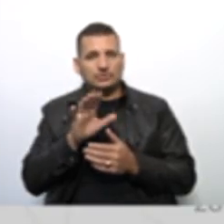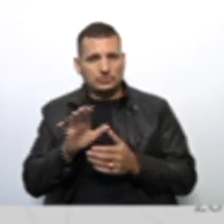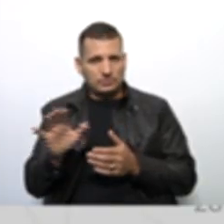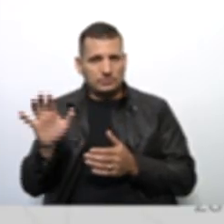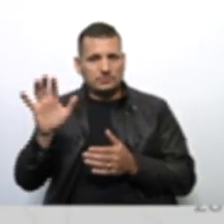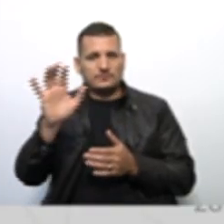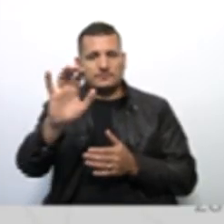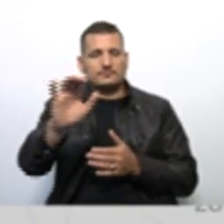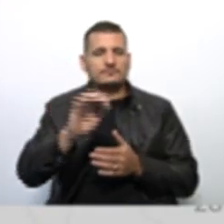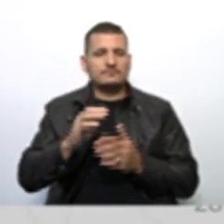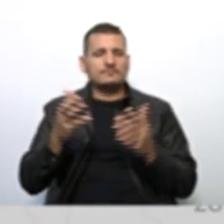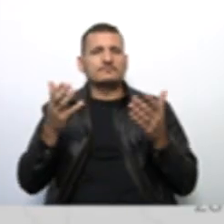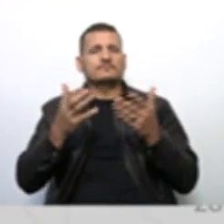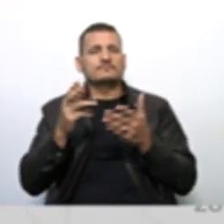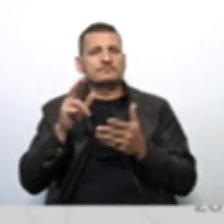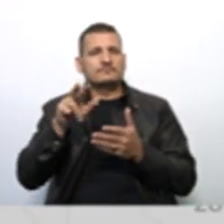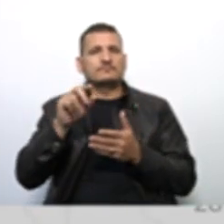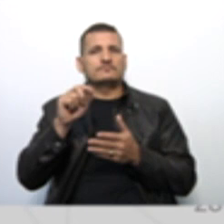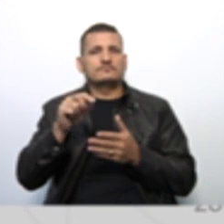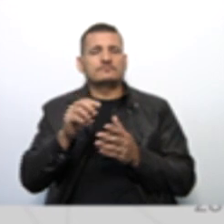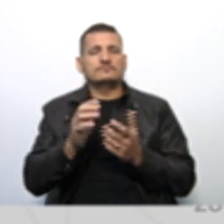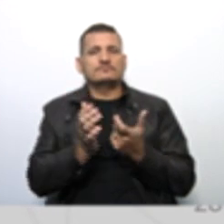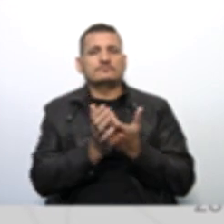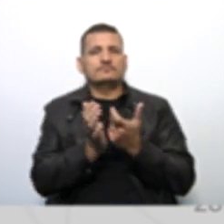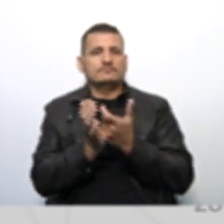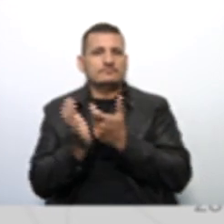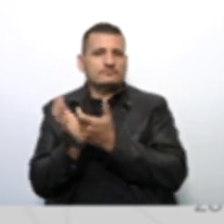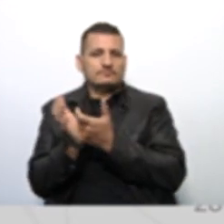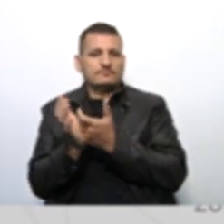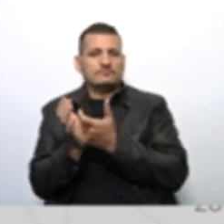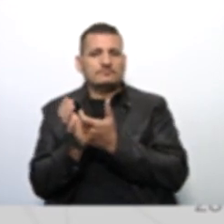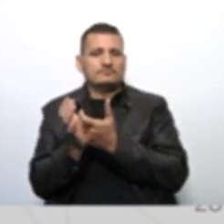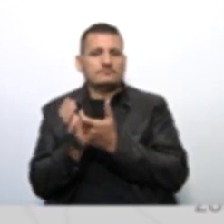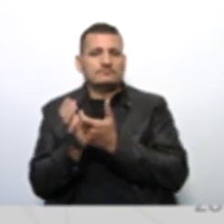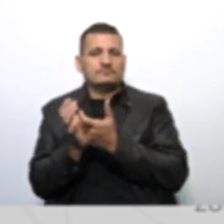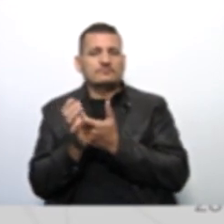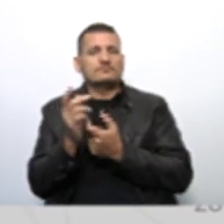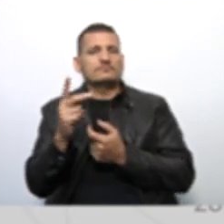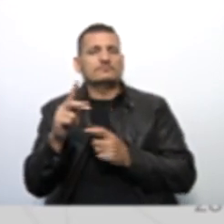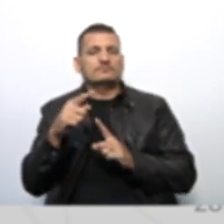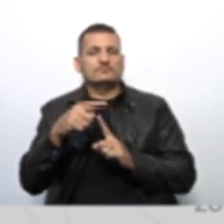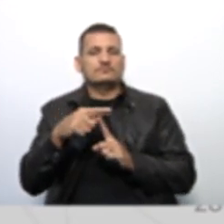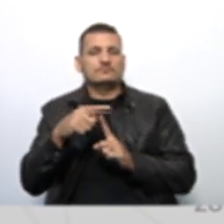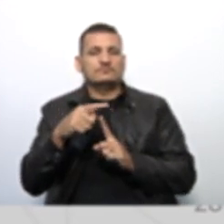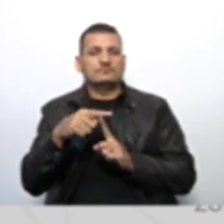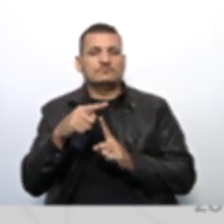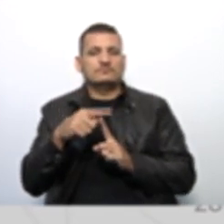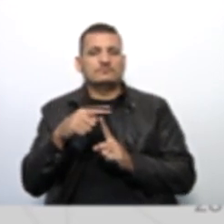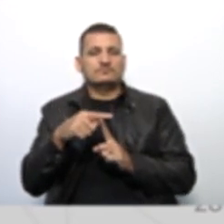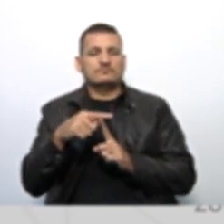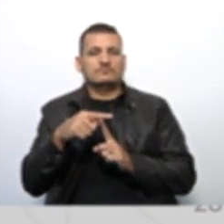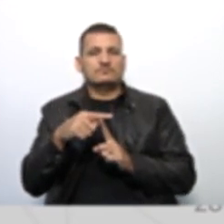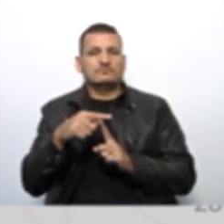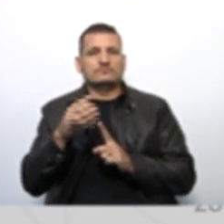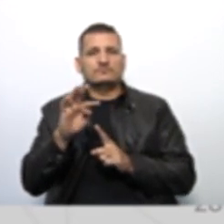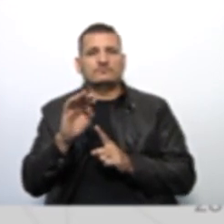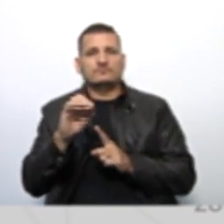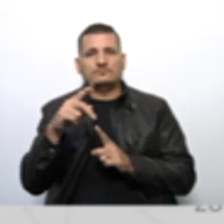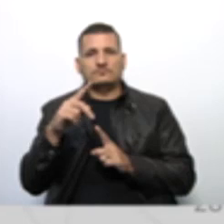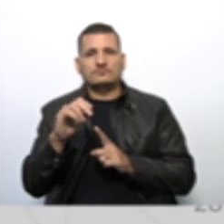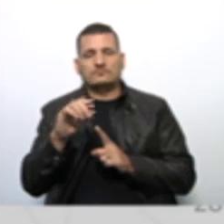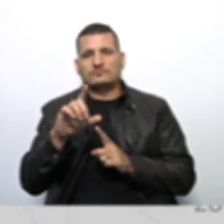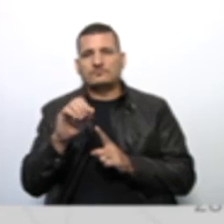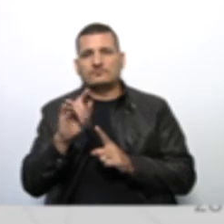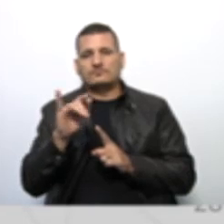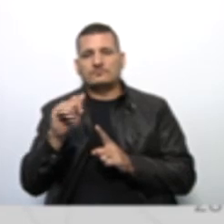que nós vamos ver agora? A classificação segundo a sua topologia, pessoal. Então, quando